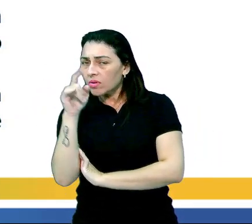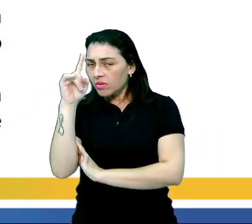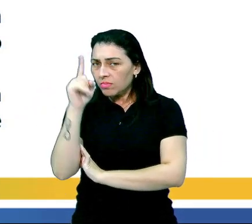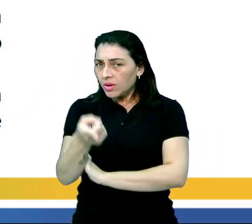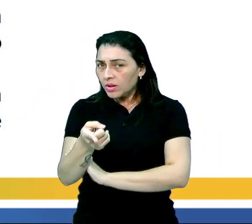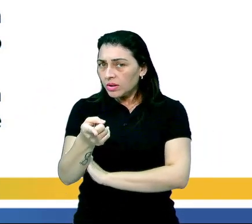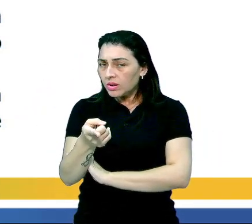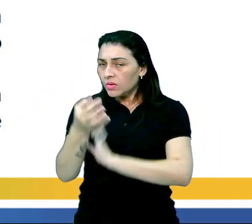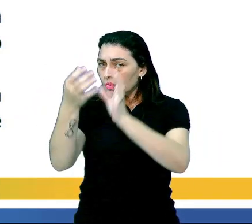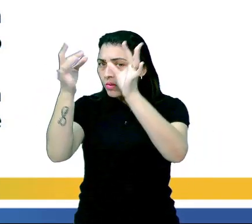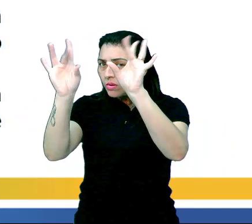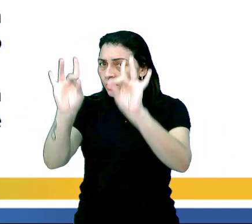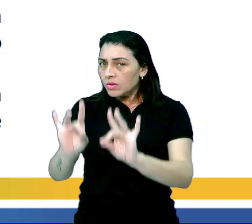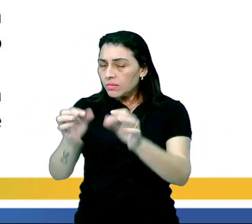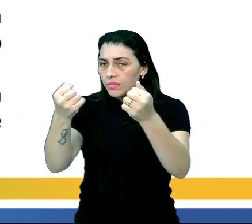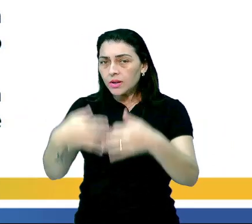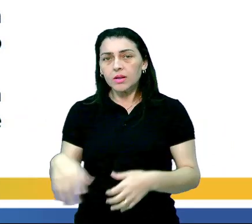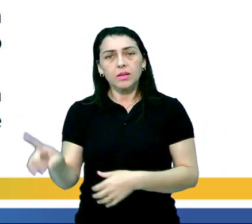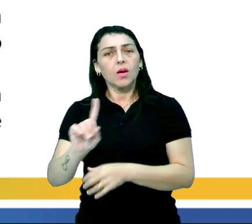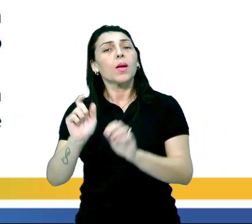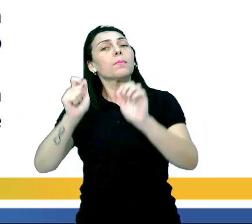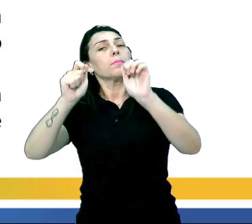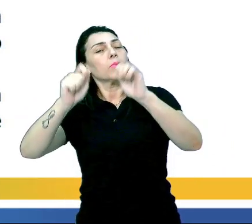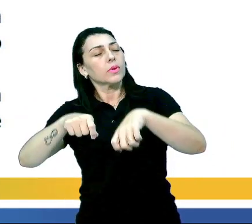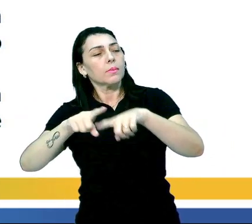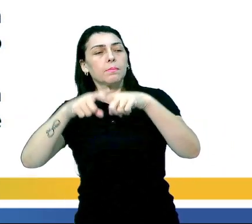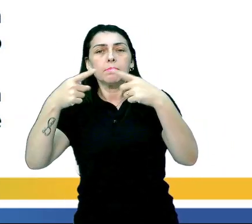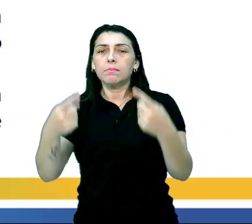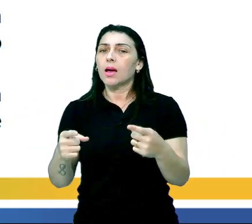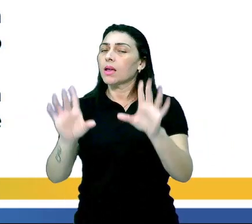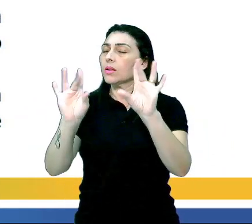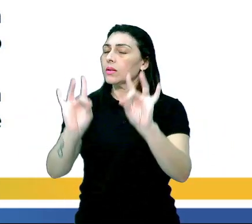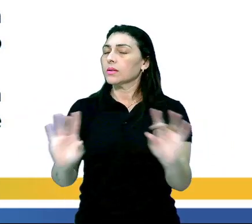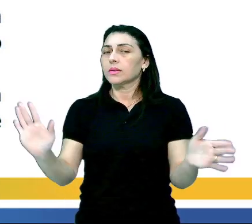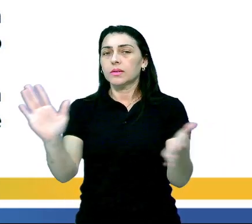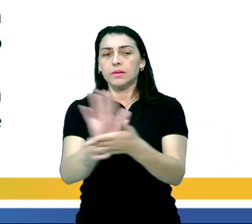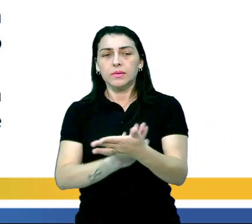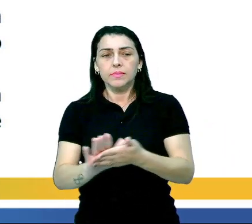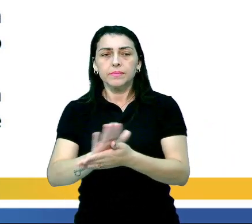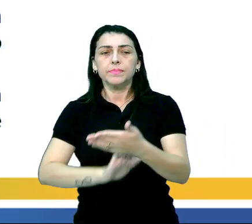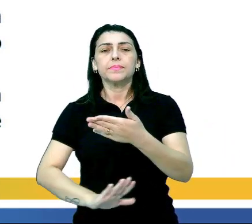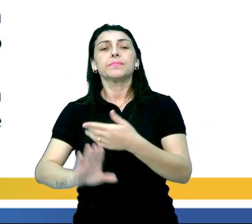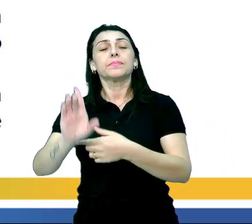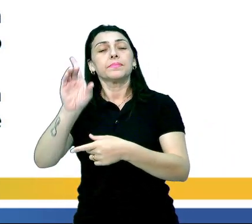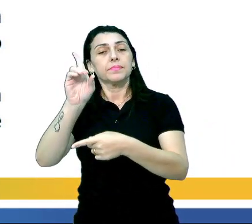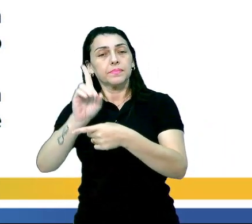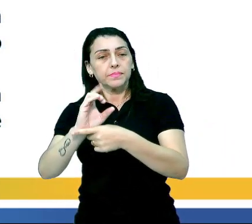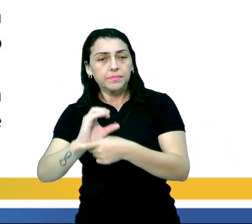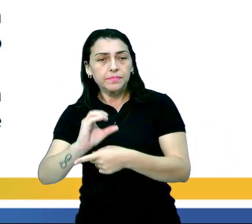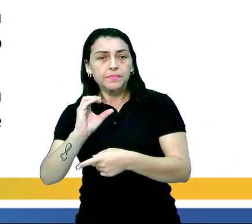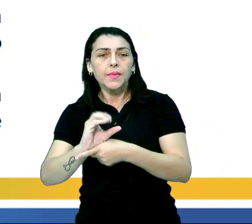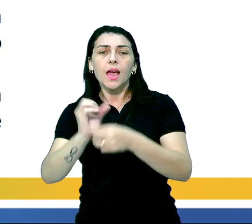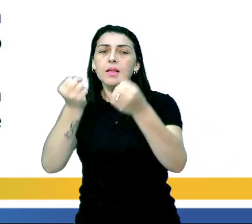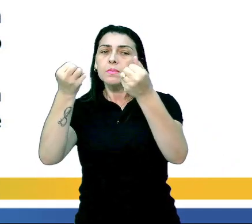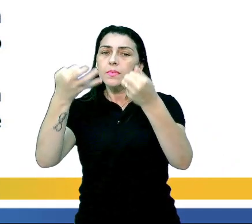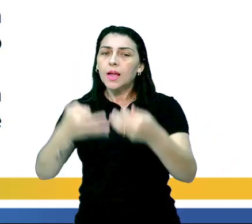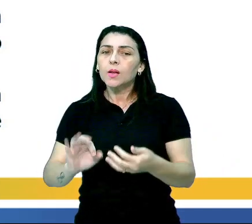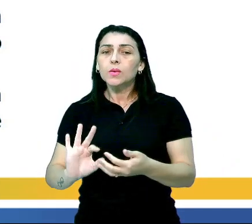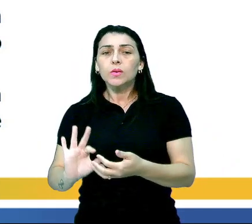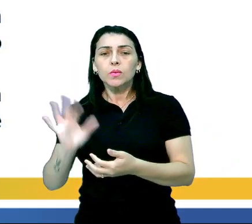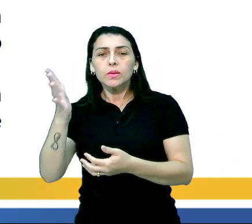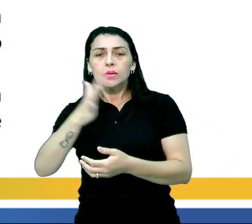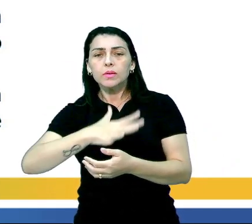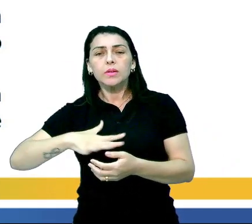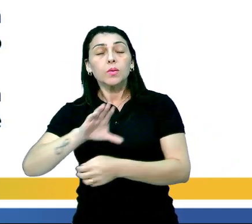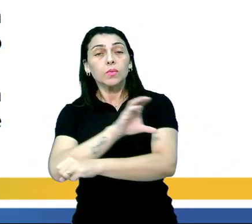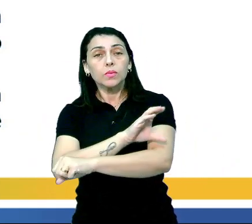determina? Não determina. Ela possibilita, mas não determina. Letra C. A explicação dos